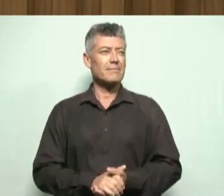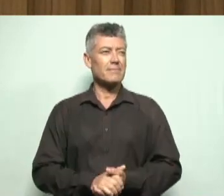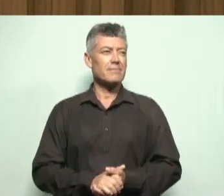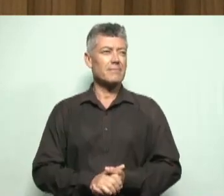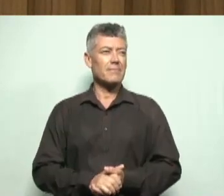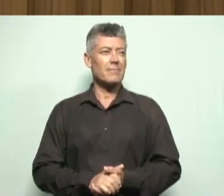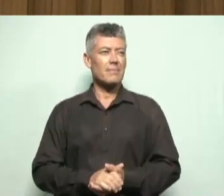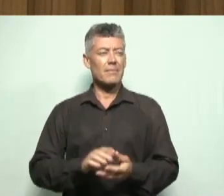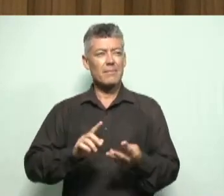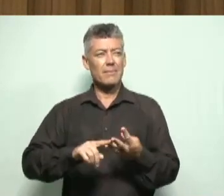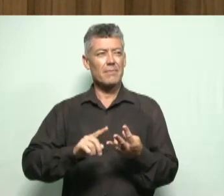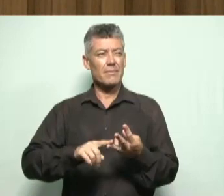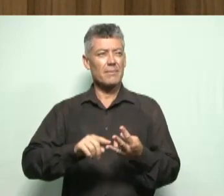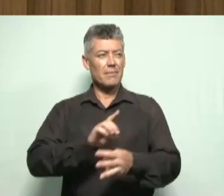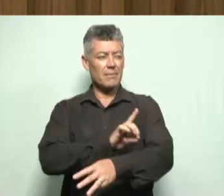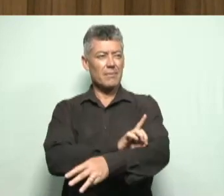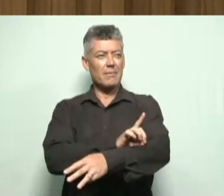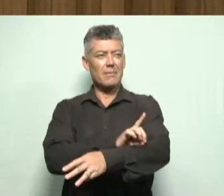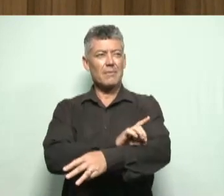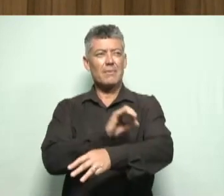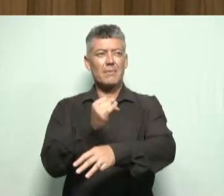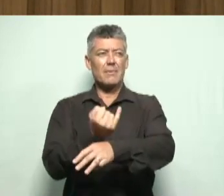Dixon Nasser Júnior.